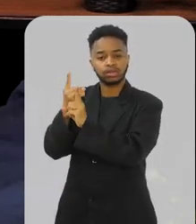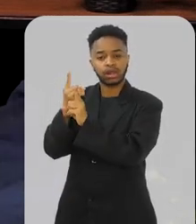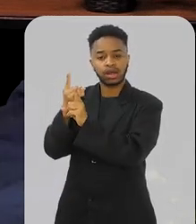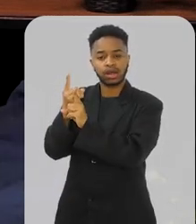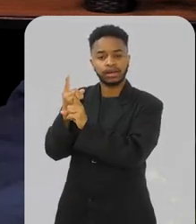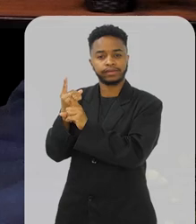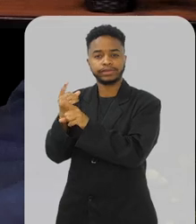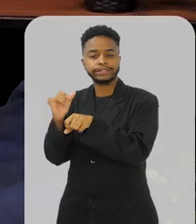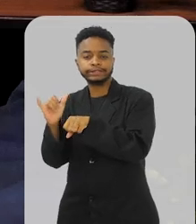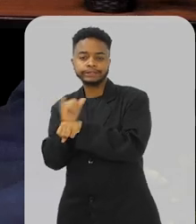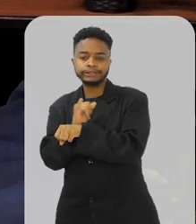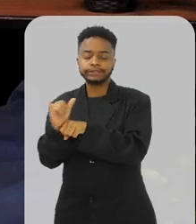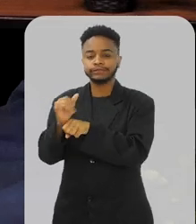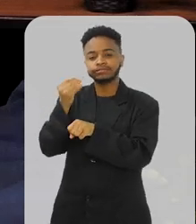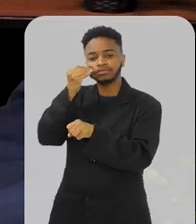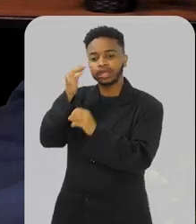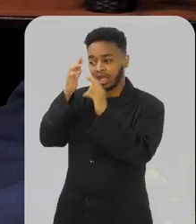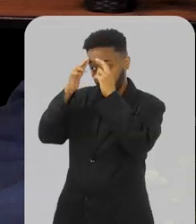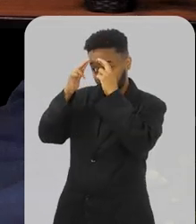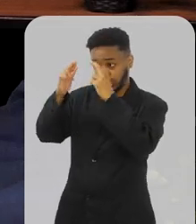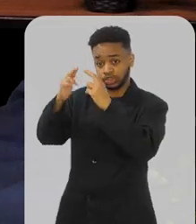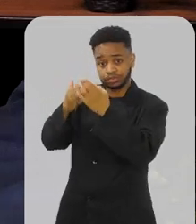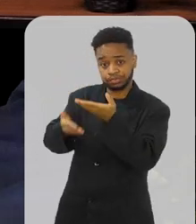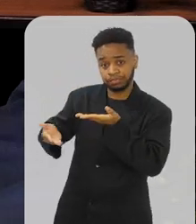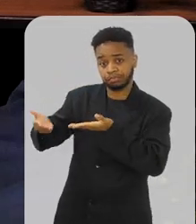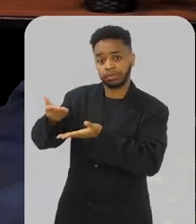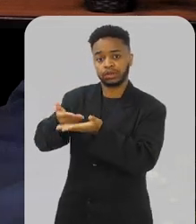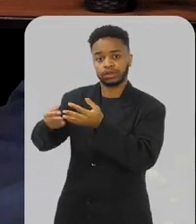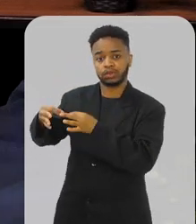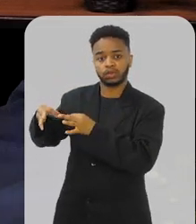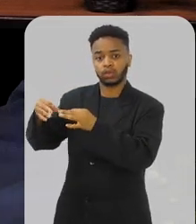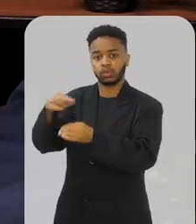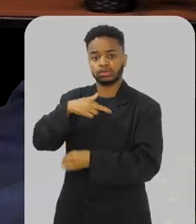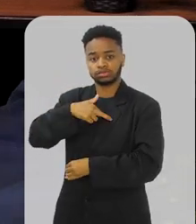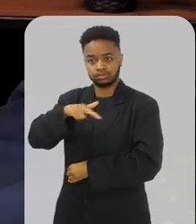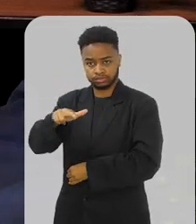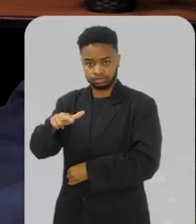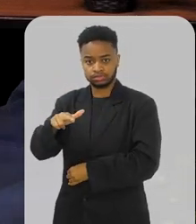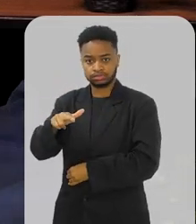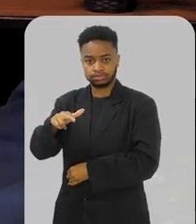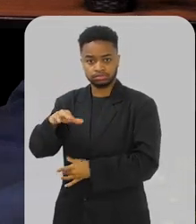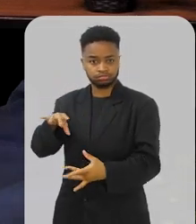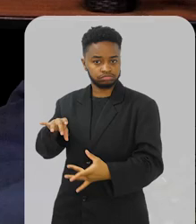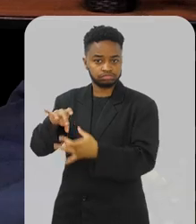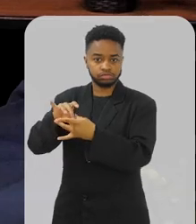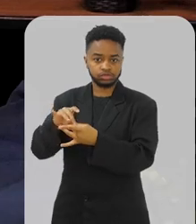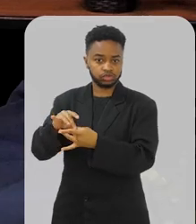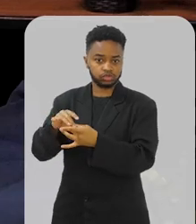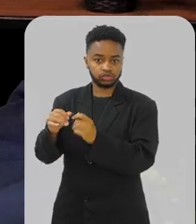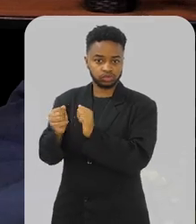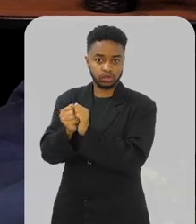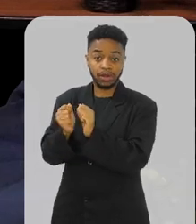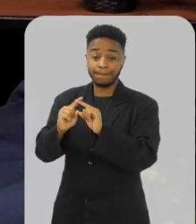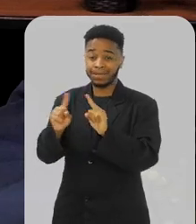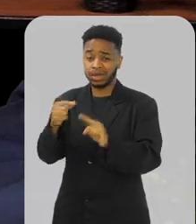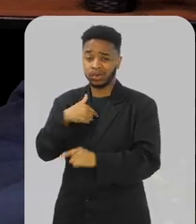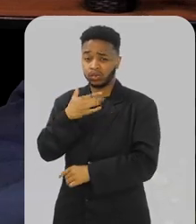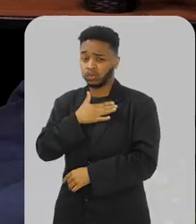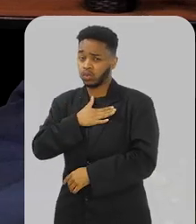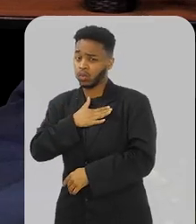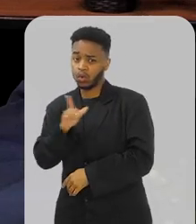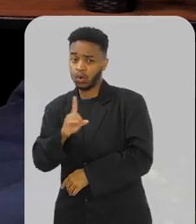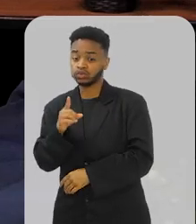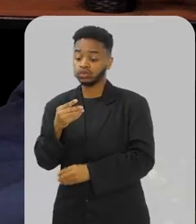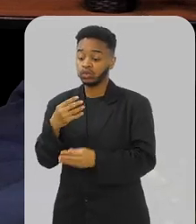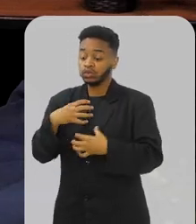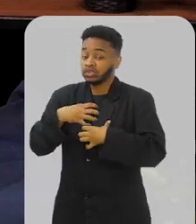meio termo de respeito para todas as religiões coabitarem juntas. Não gosto de algumas